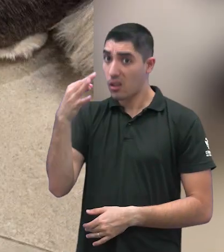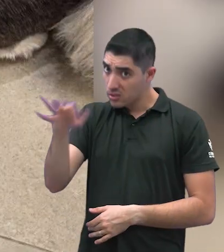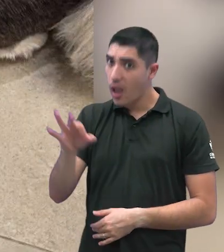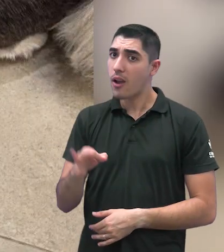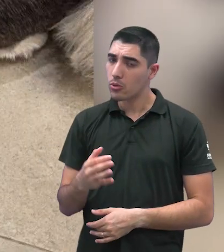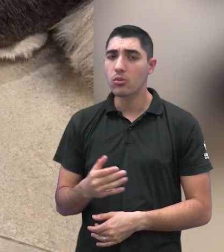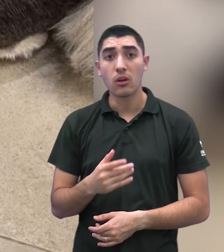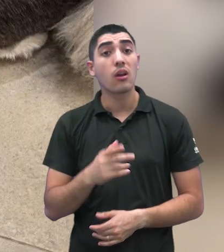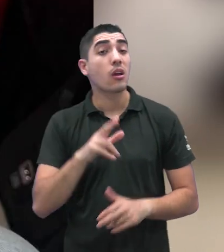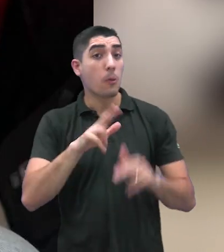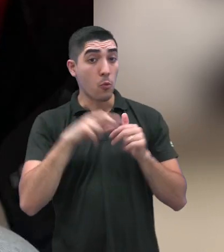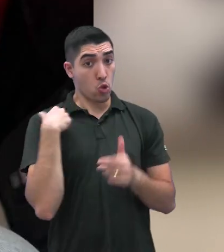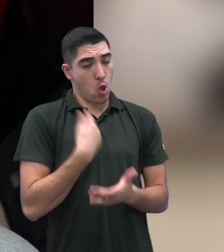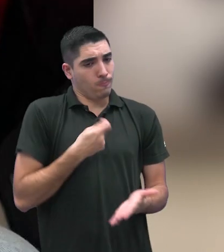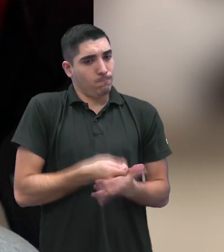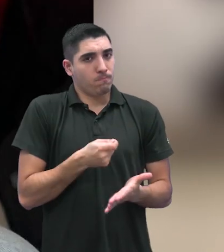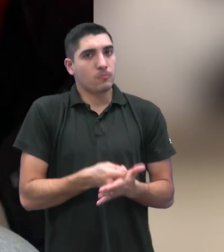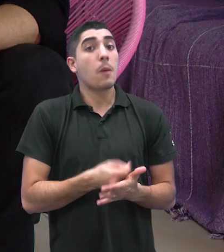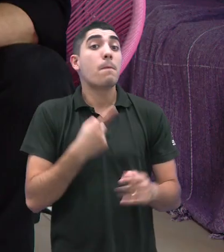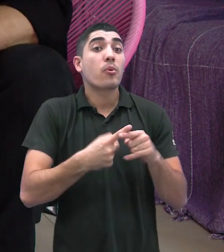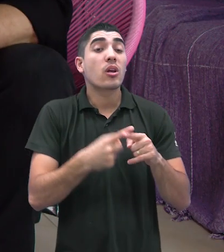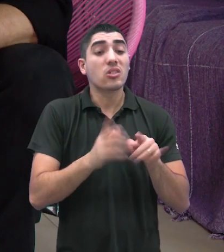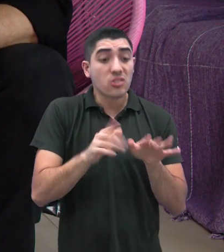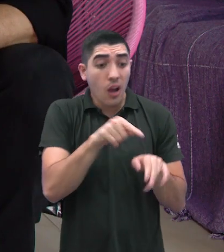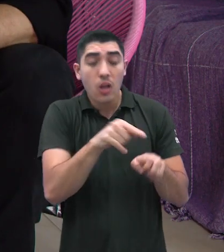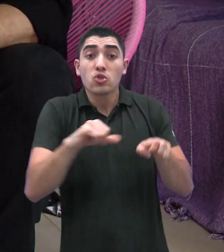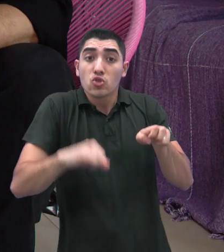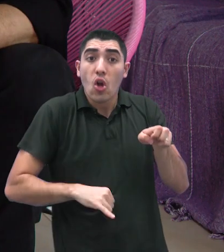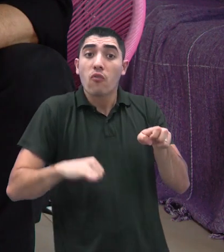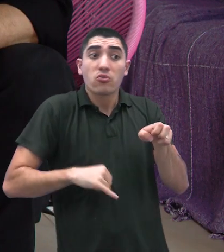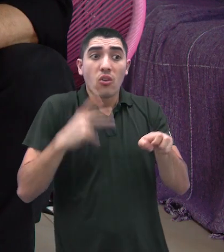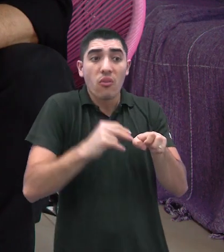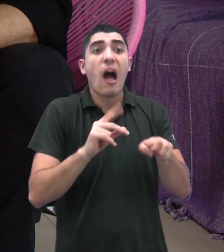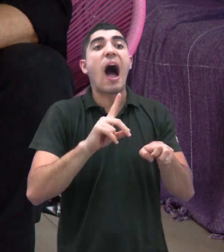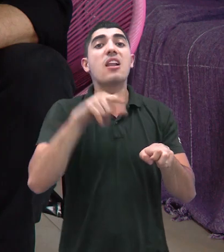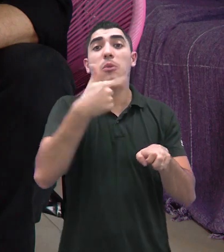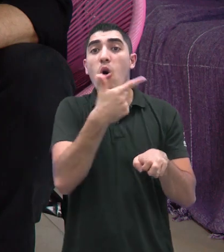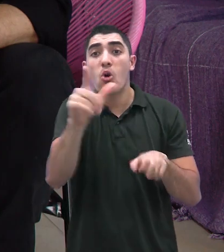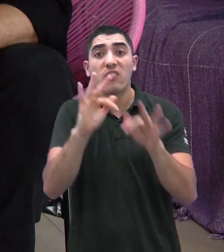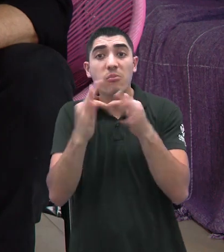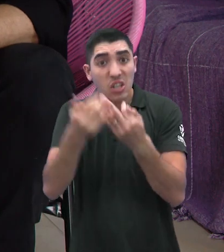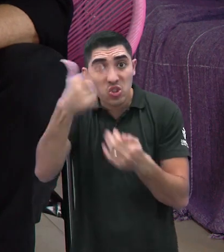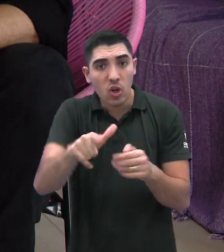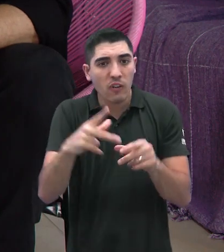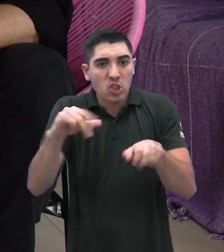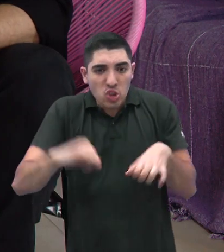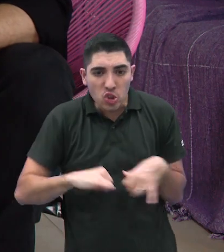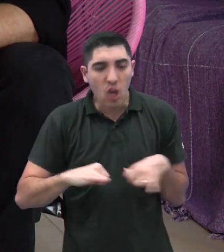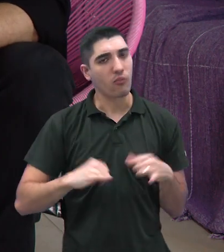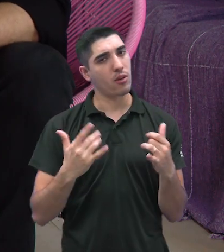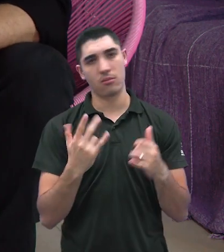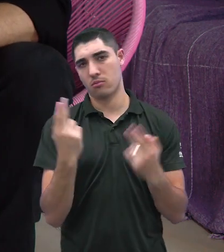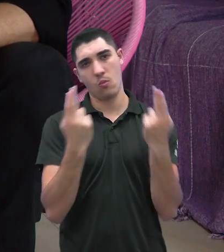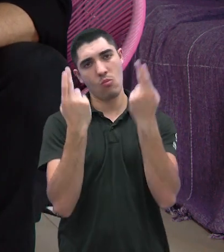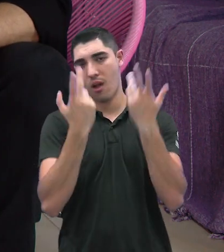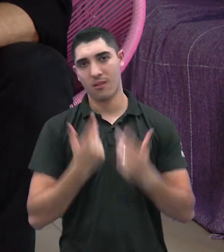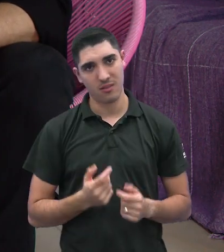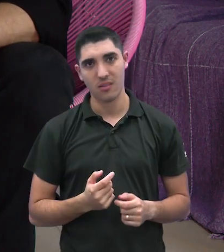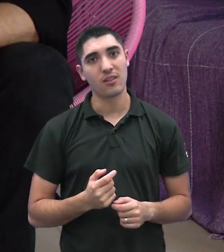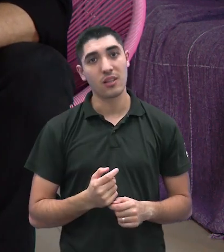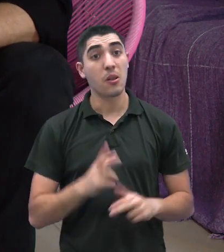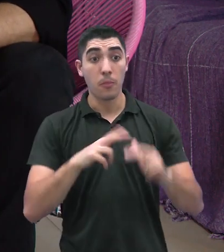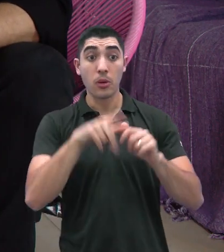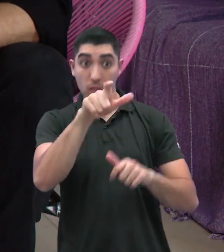a gente... Eu sou chata porque eles já vêm de maus tratos. Isso que eu ia falar. Não adianta eu tirar eles do maus tratos pra botar no... Exato, a gente então, já assim, sabe que tem um histórico. Pra tirar de mim, tem